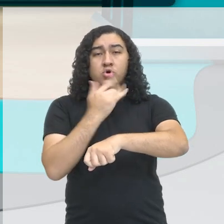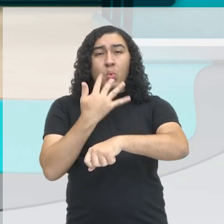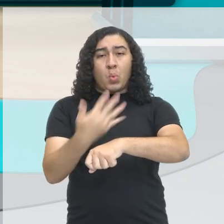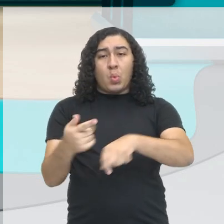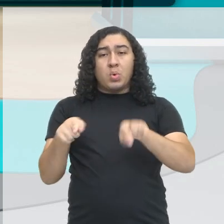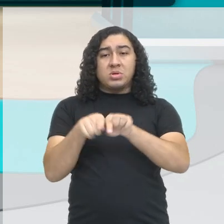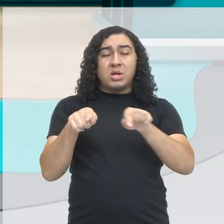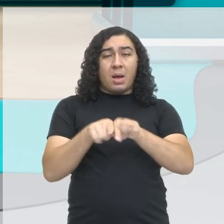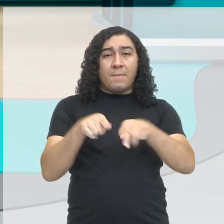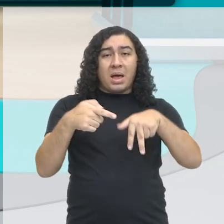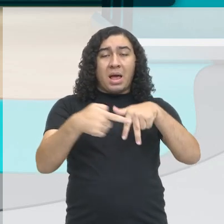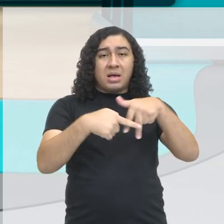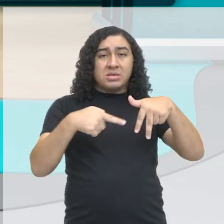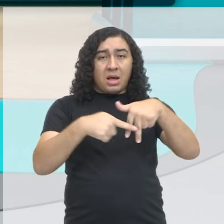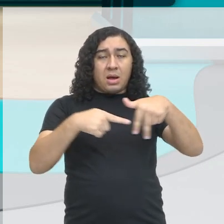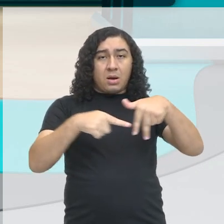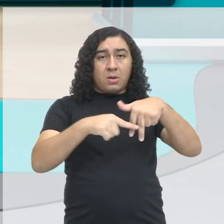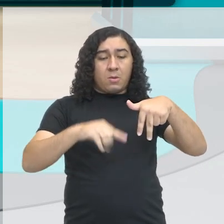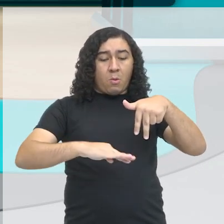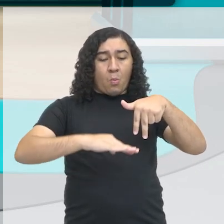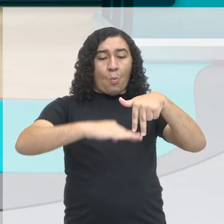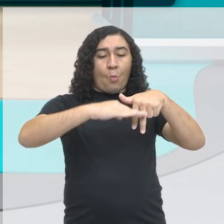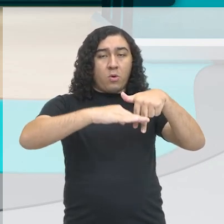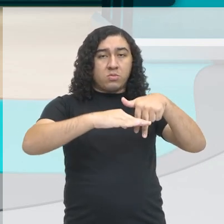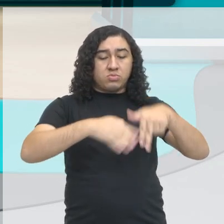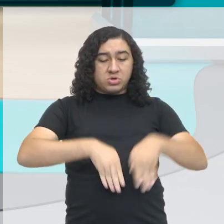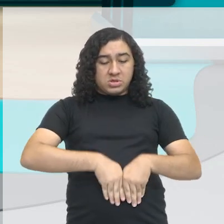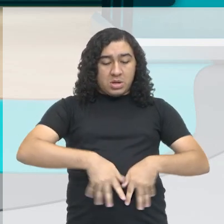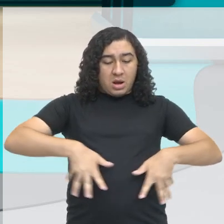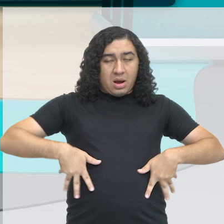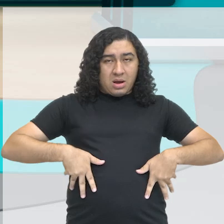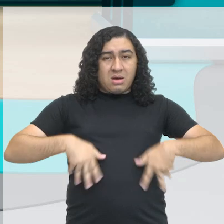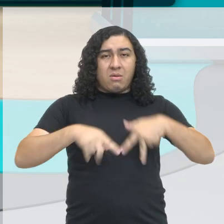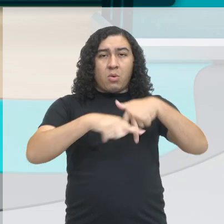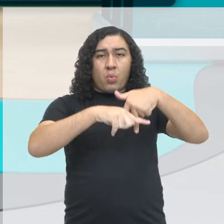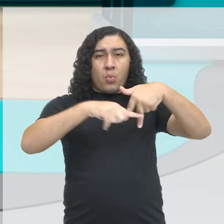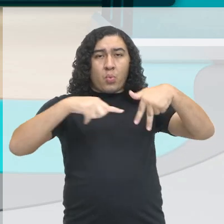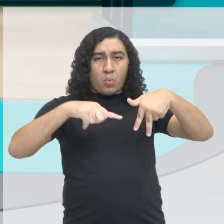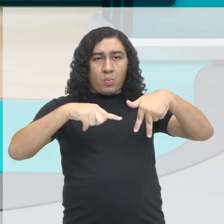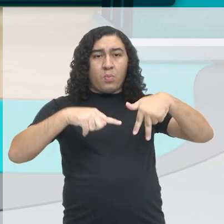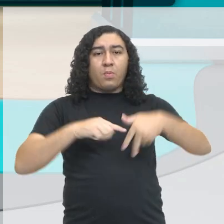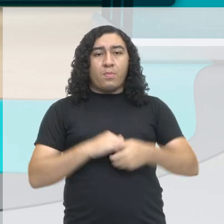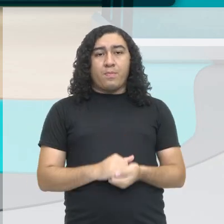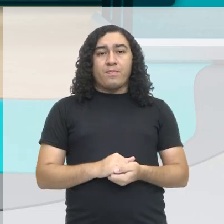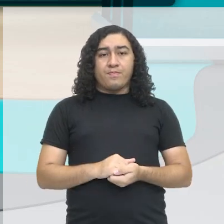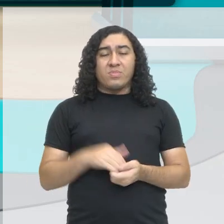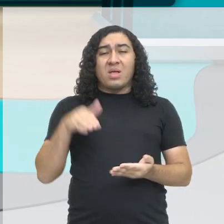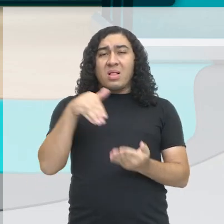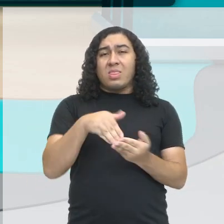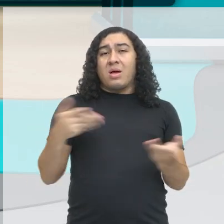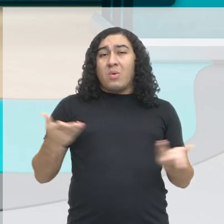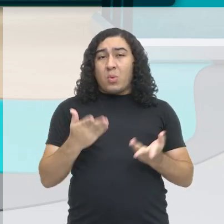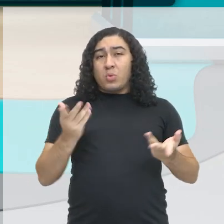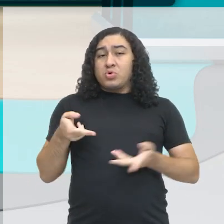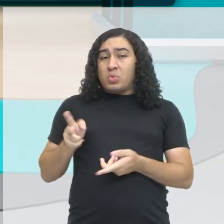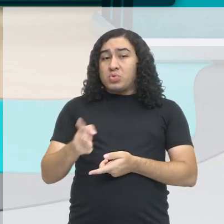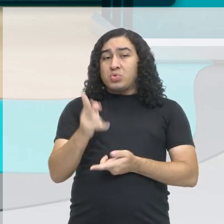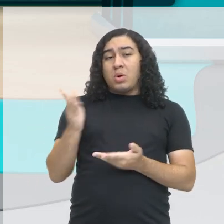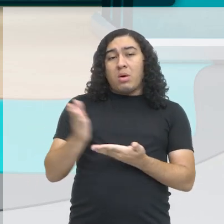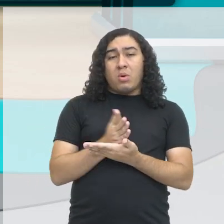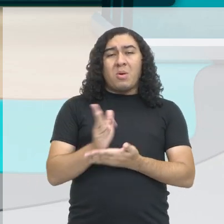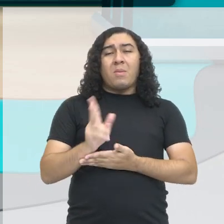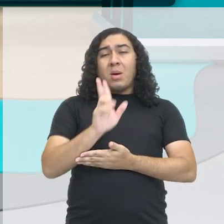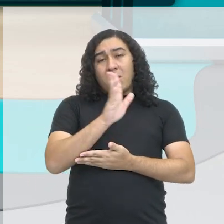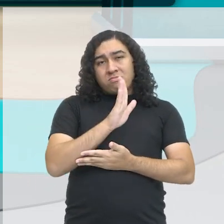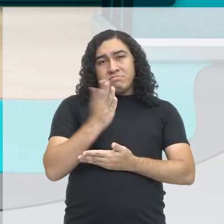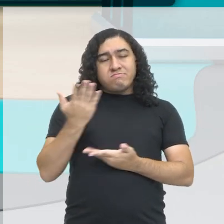as moças. Então, aí que foi lançada a moda da minissaia, que até hoje também nunca saiu da moda. De vez em quando as